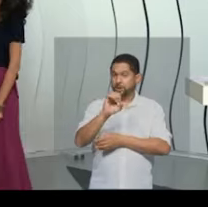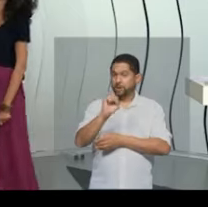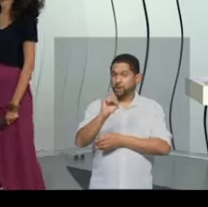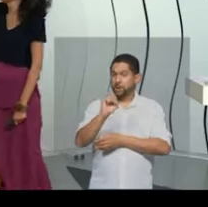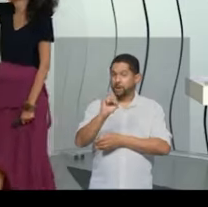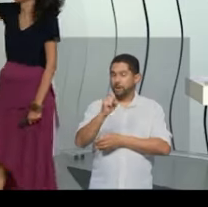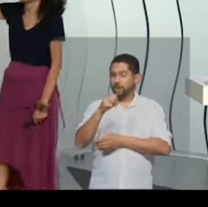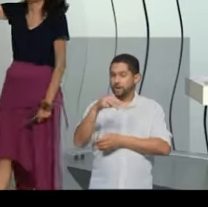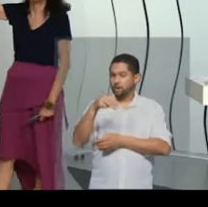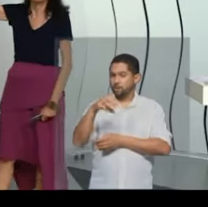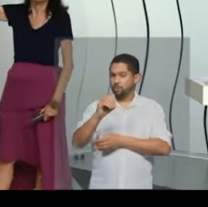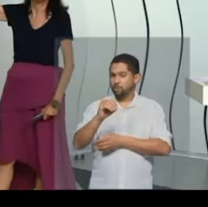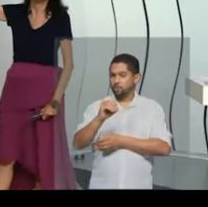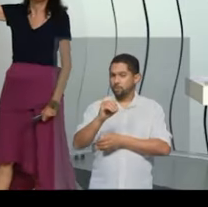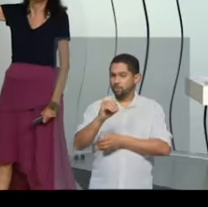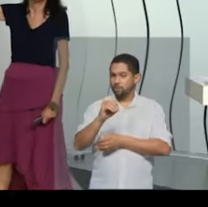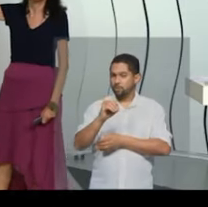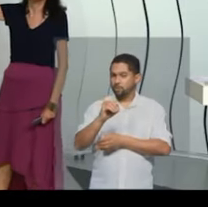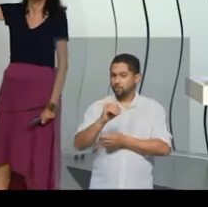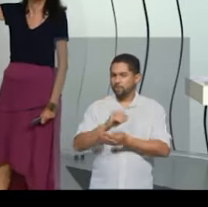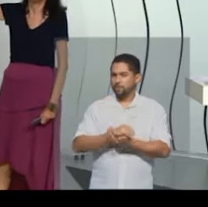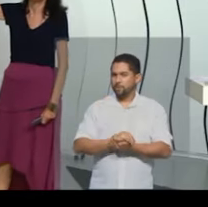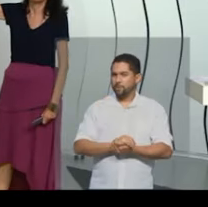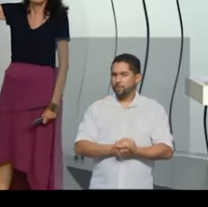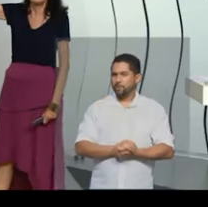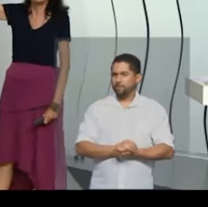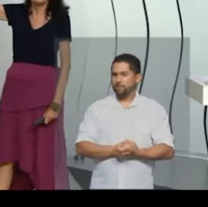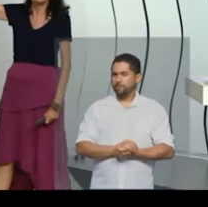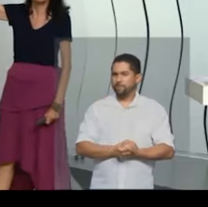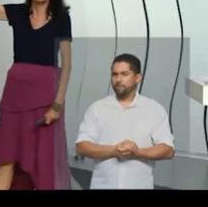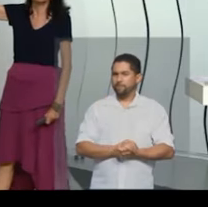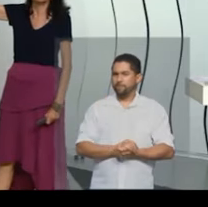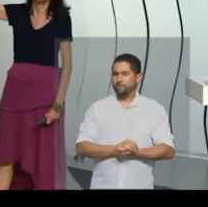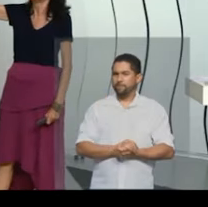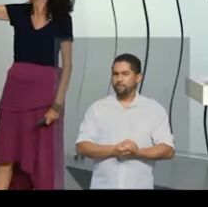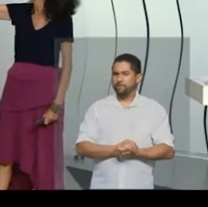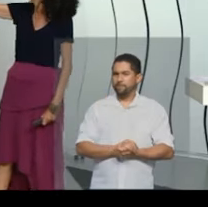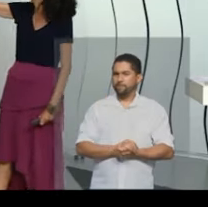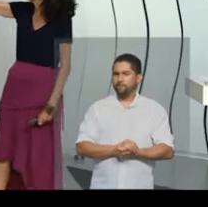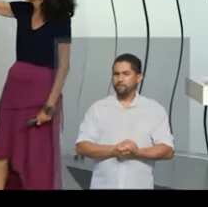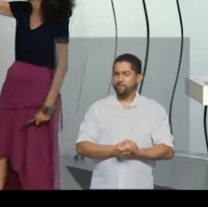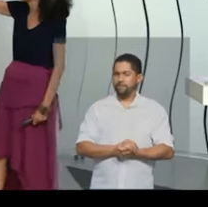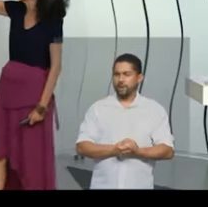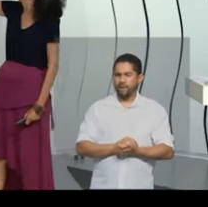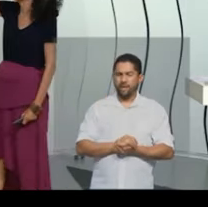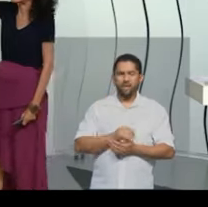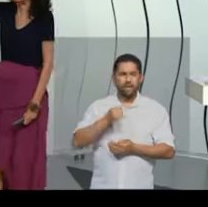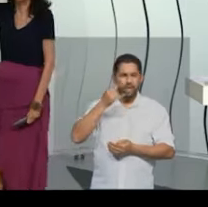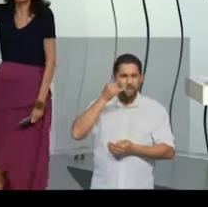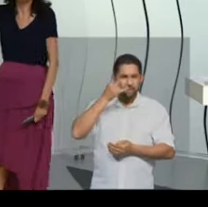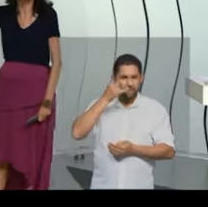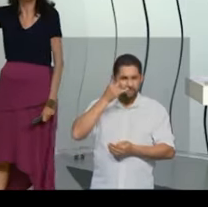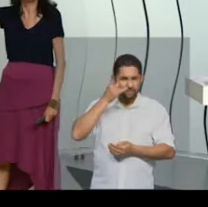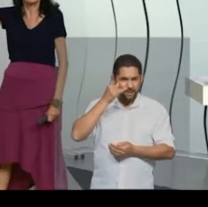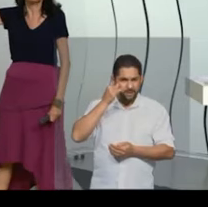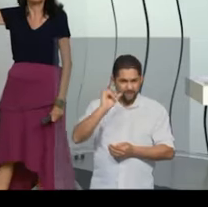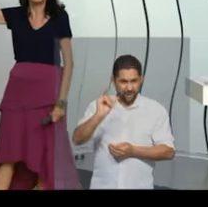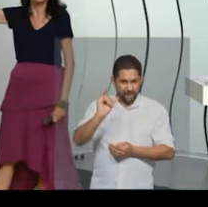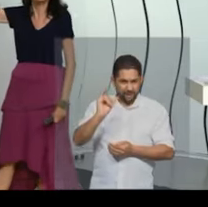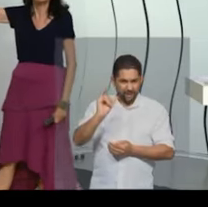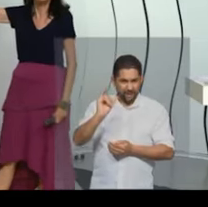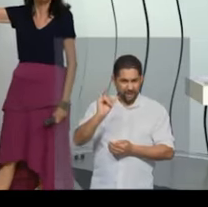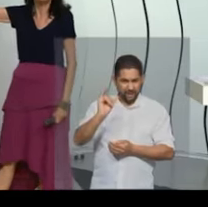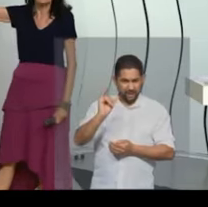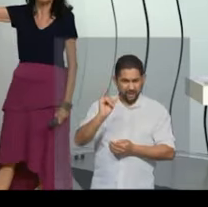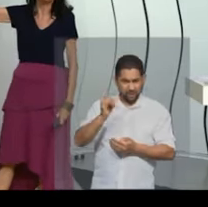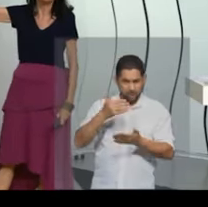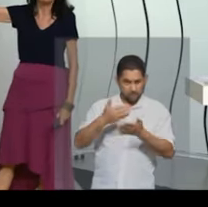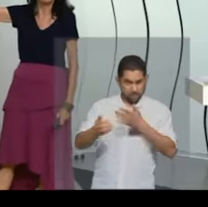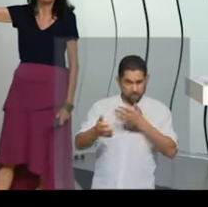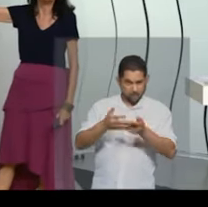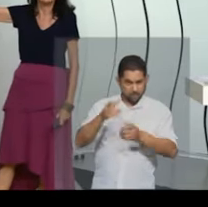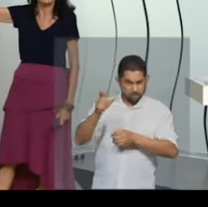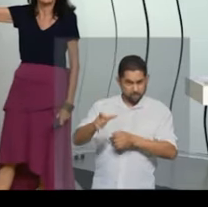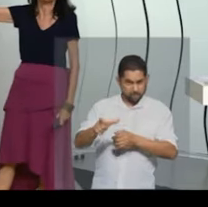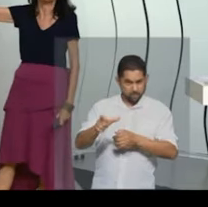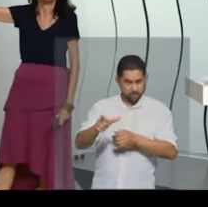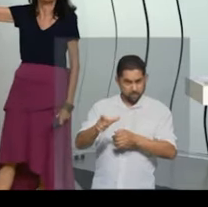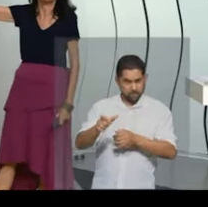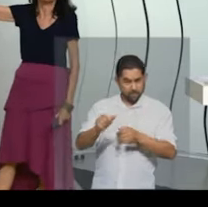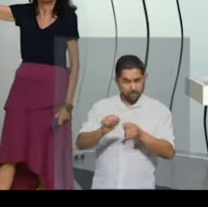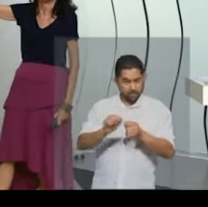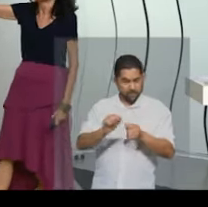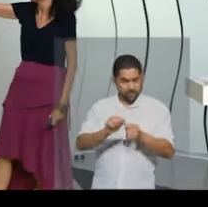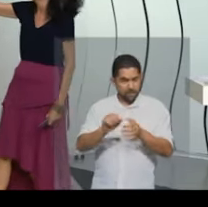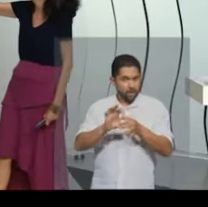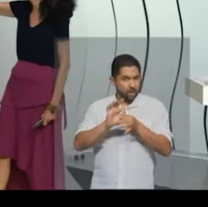iniciativa é uma característica de liberalismo? Combate à livre iniciativa? Não, muito pelo